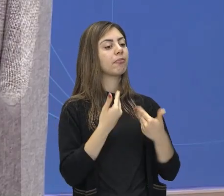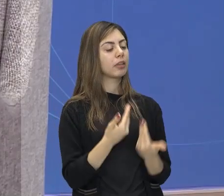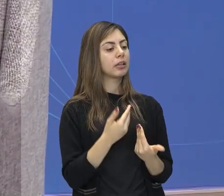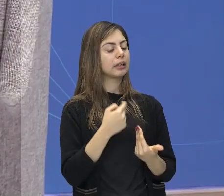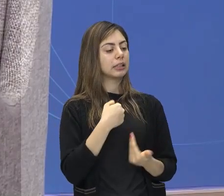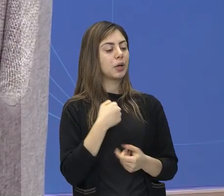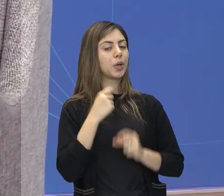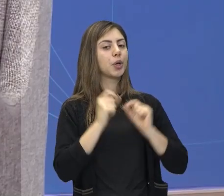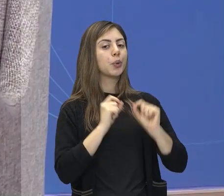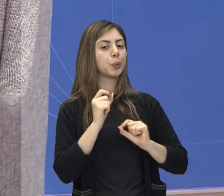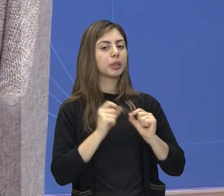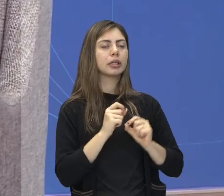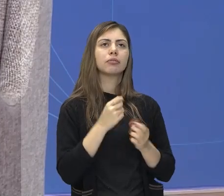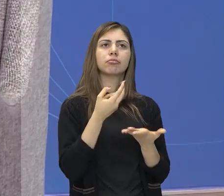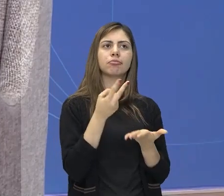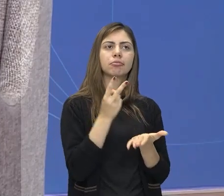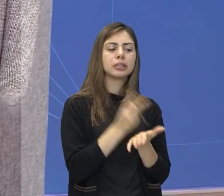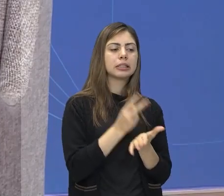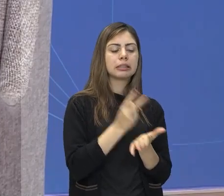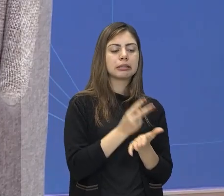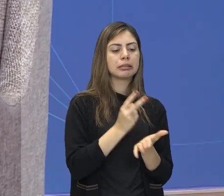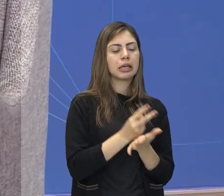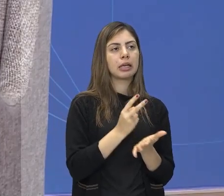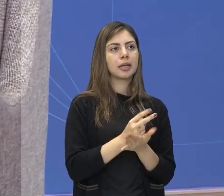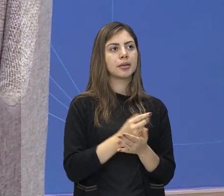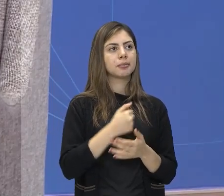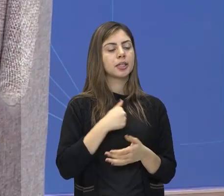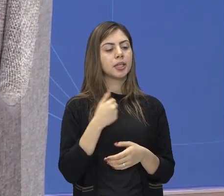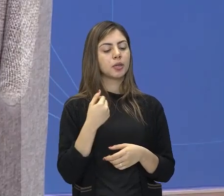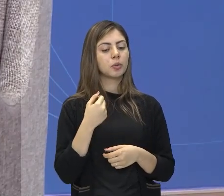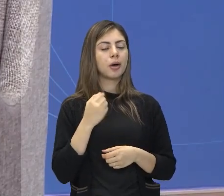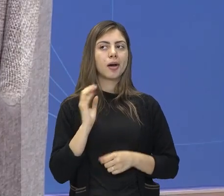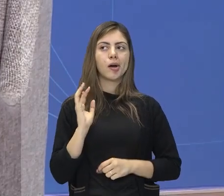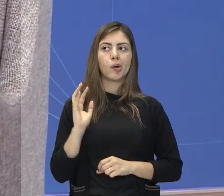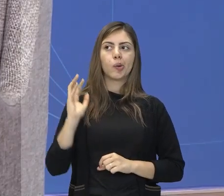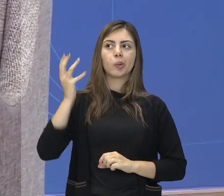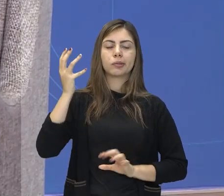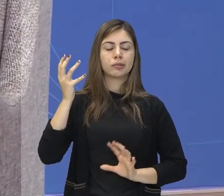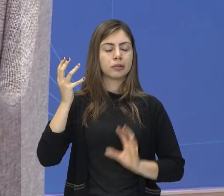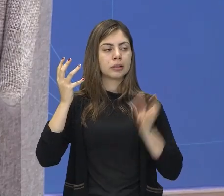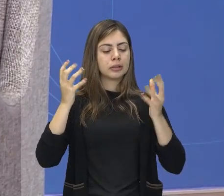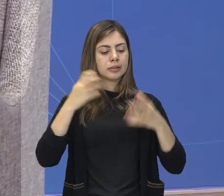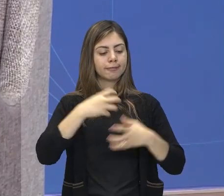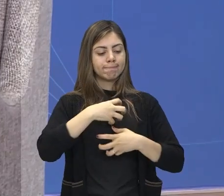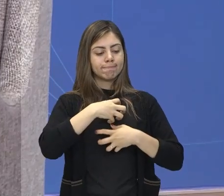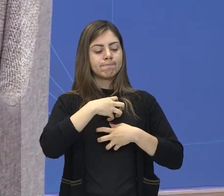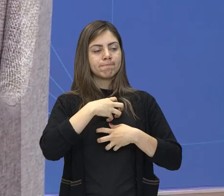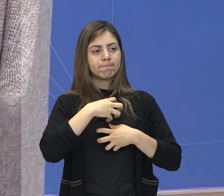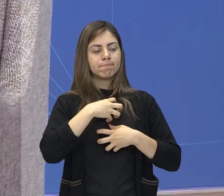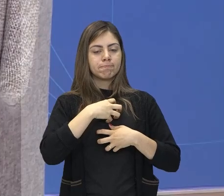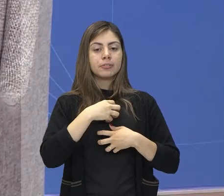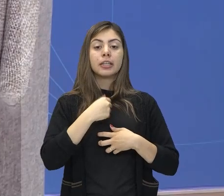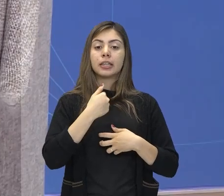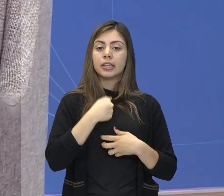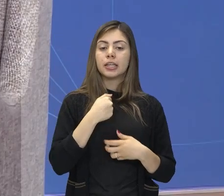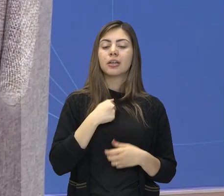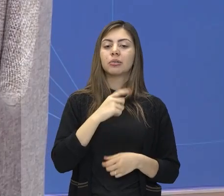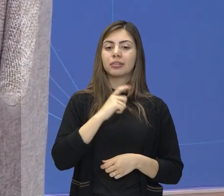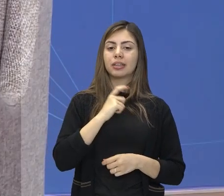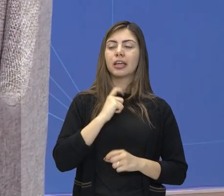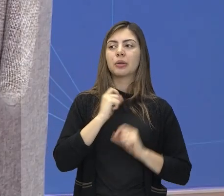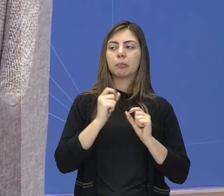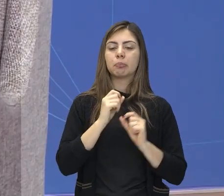eu componho todas as vezes que eu passo por alguma experiência que me toca muito. Sou muito